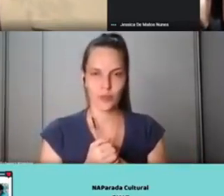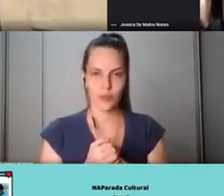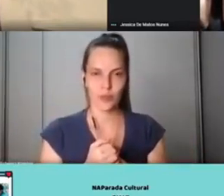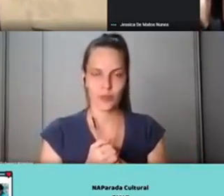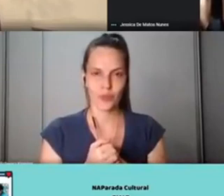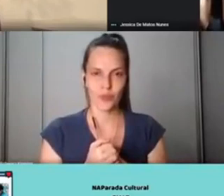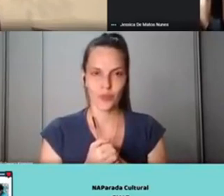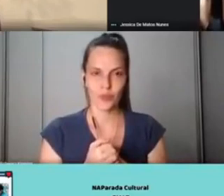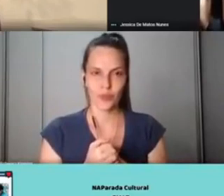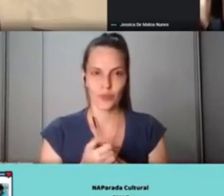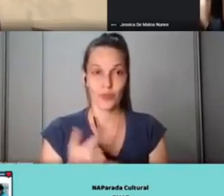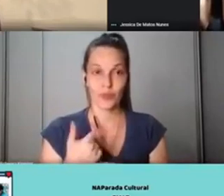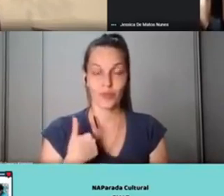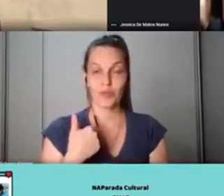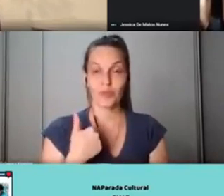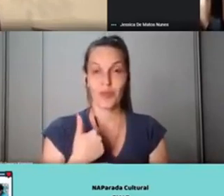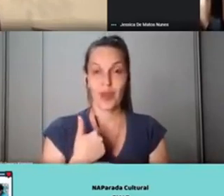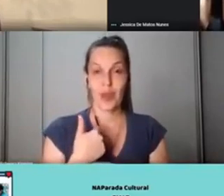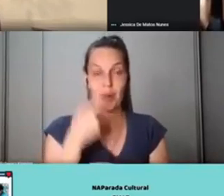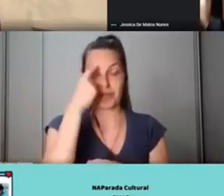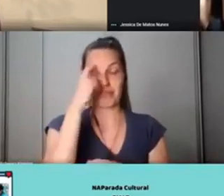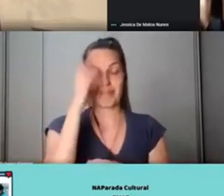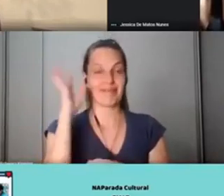Eu acho muito legal quando a gente.